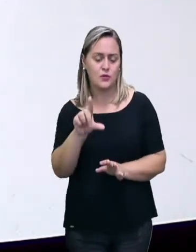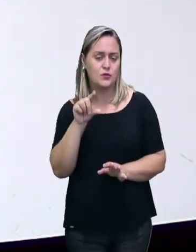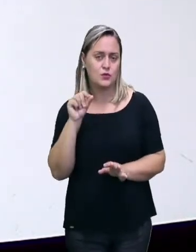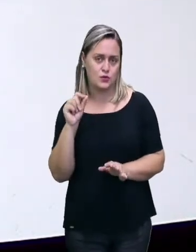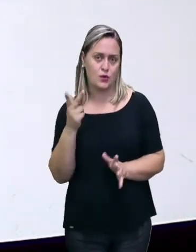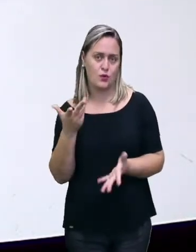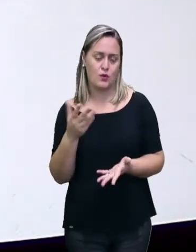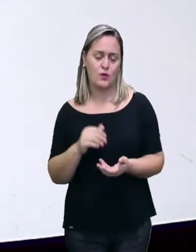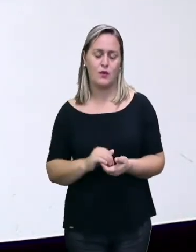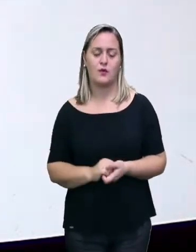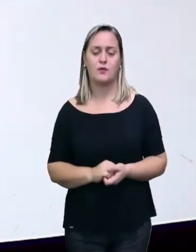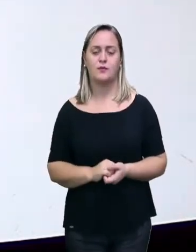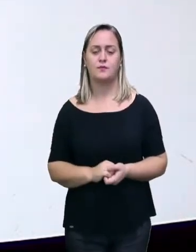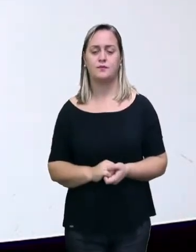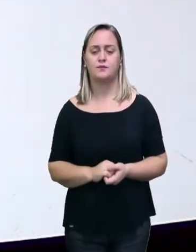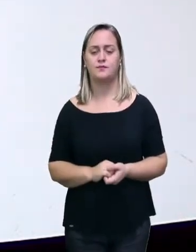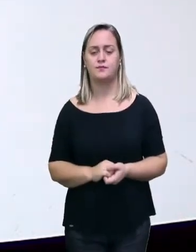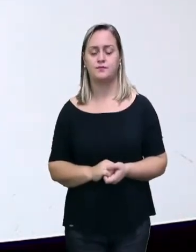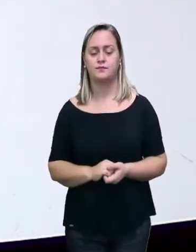desenho.